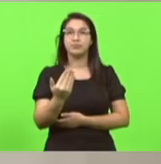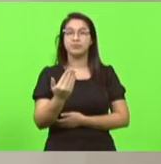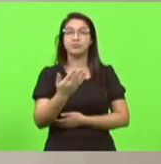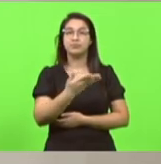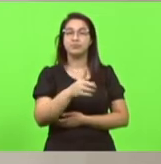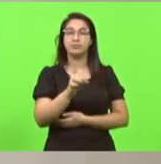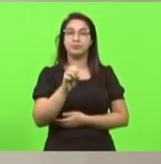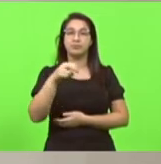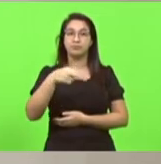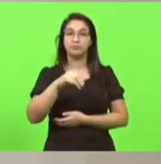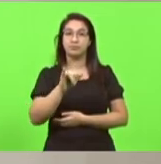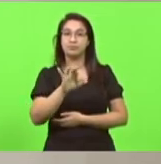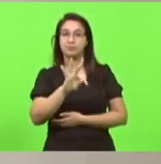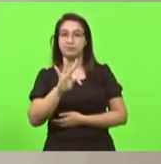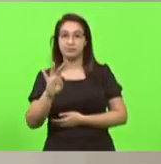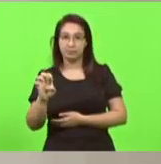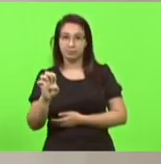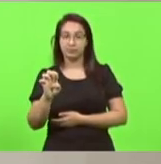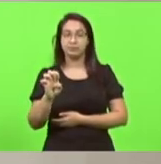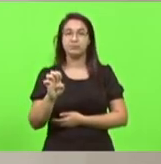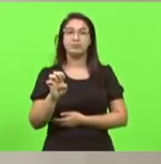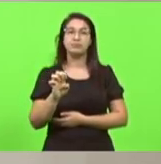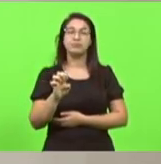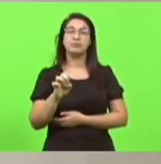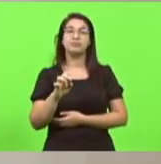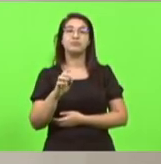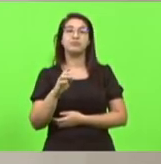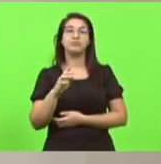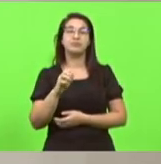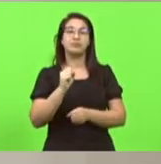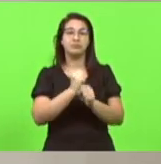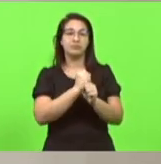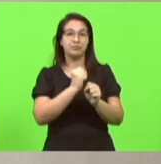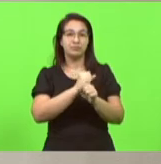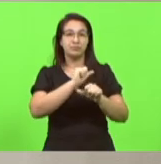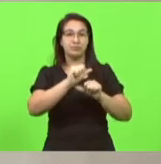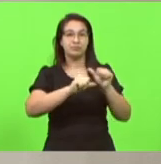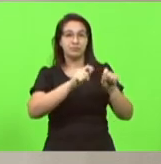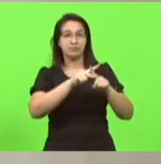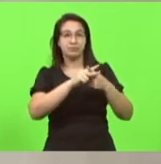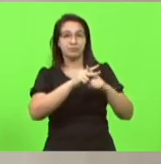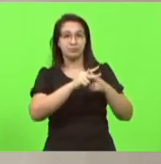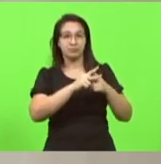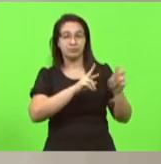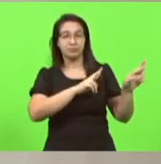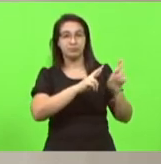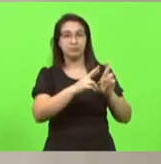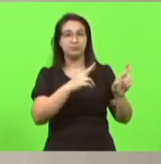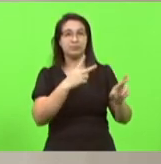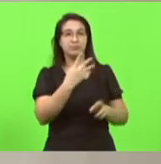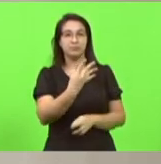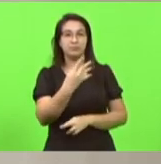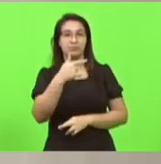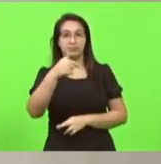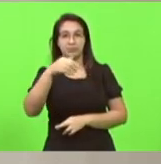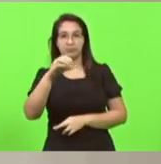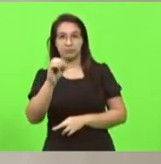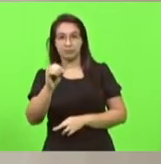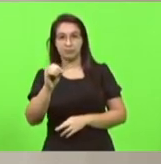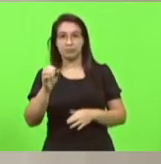o Estado de Santa Catarina que sejam feitas obras de manutenção e reparo da 470, especificamente dos